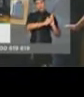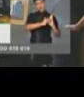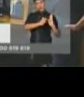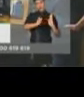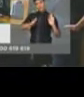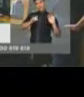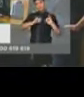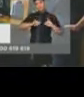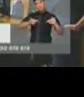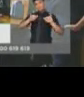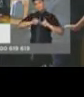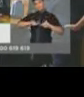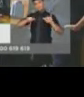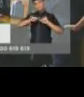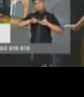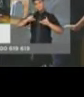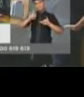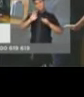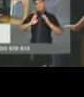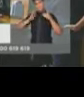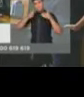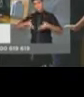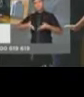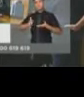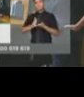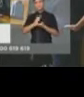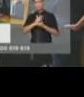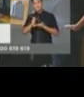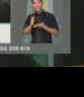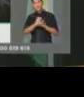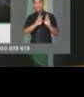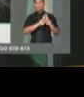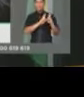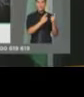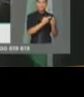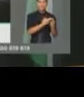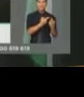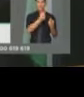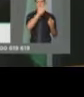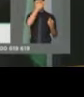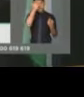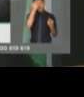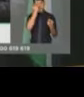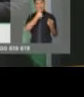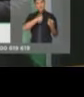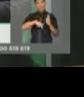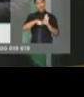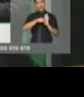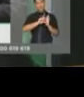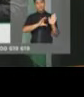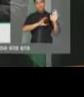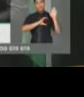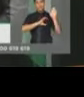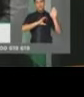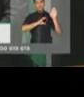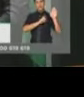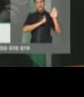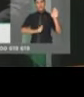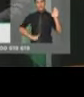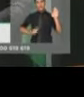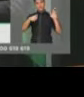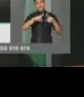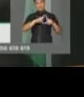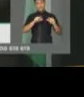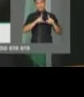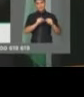participar de alguns encontros com os candidatos ao governo sobre a questão dos condomínios.